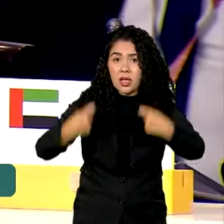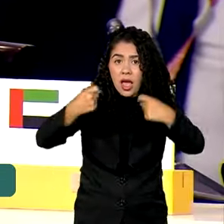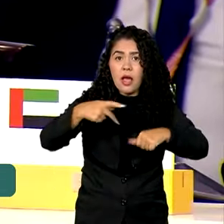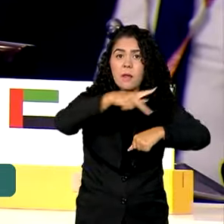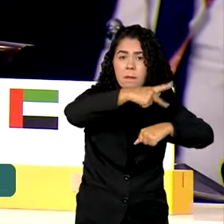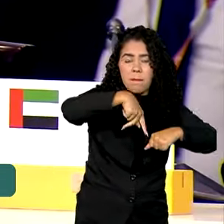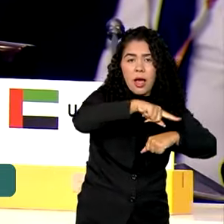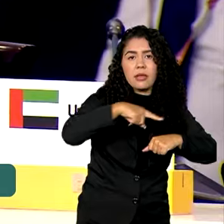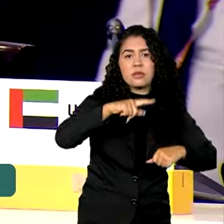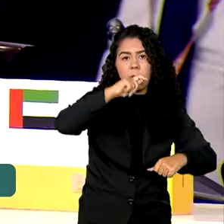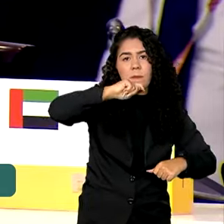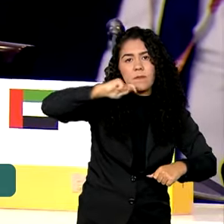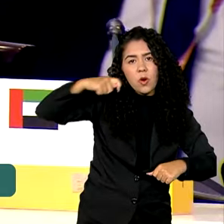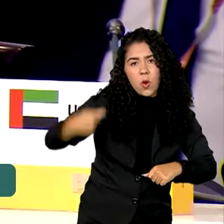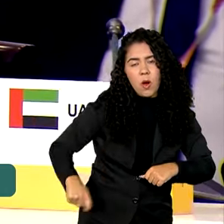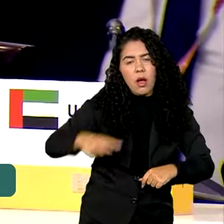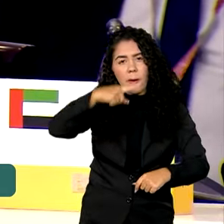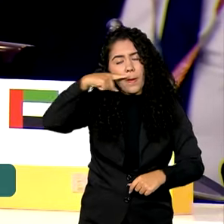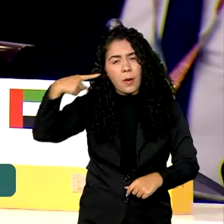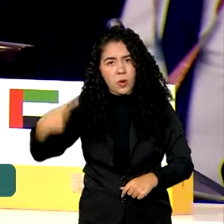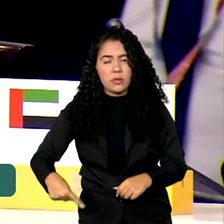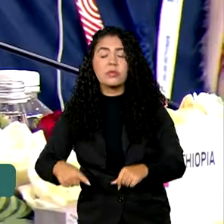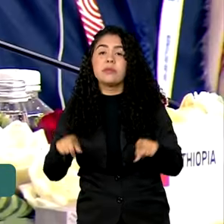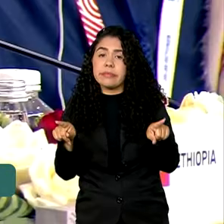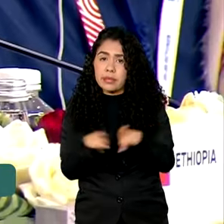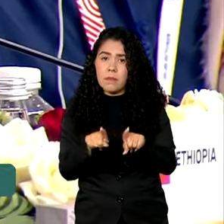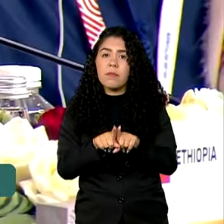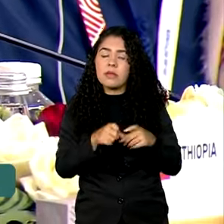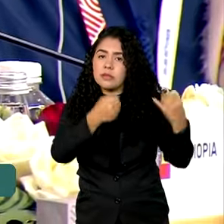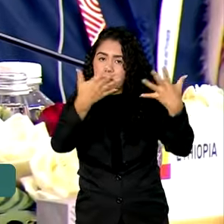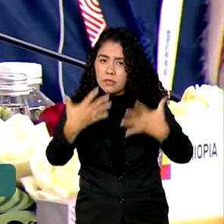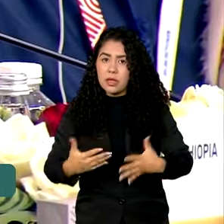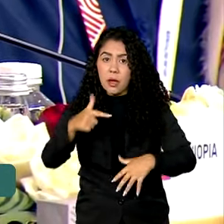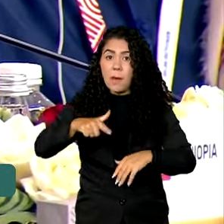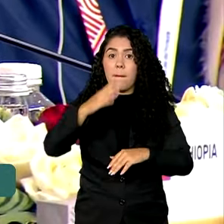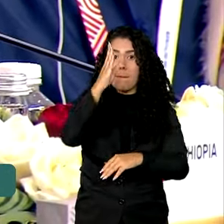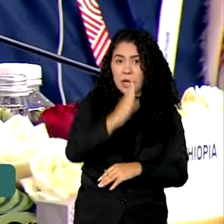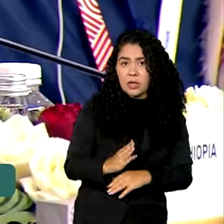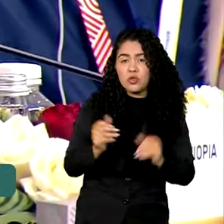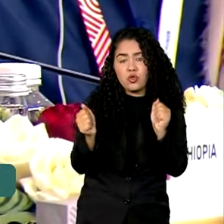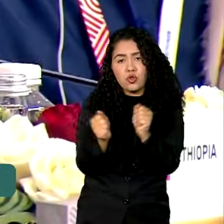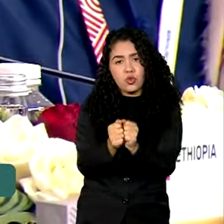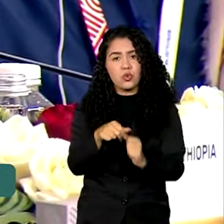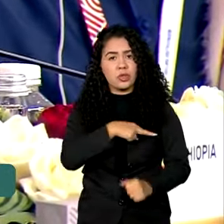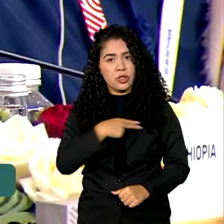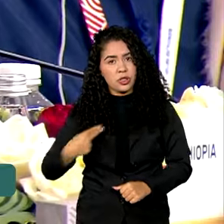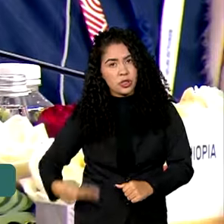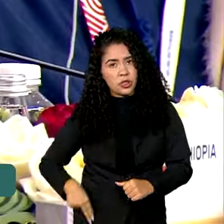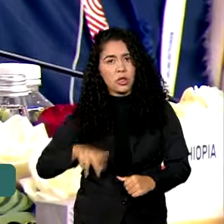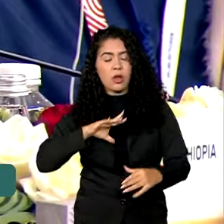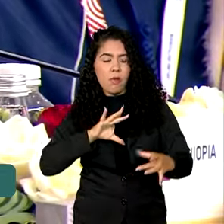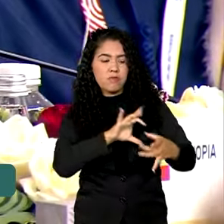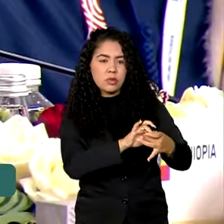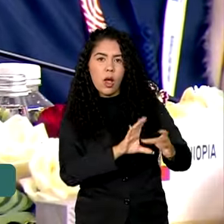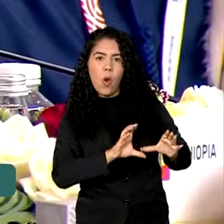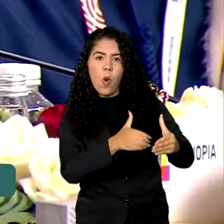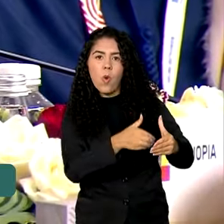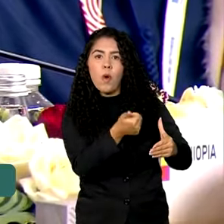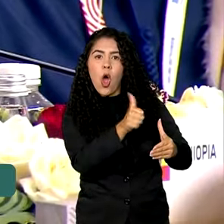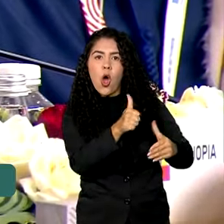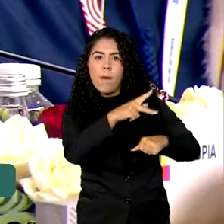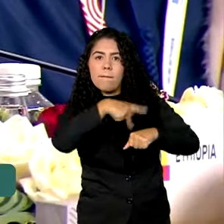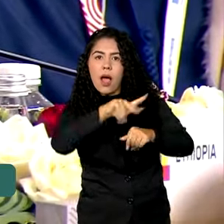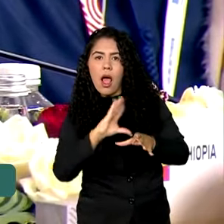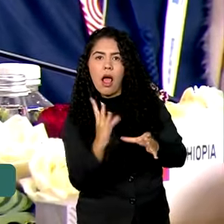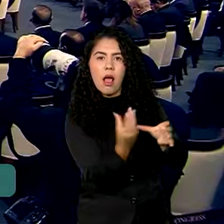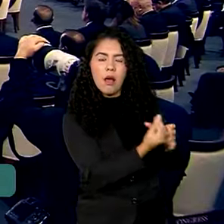e Ucrânia e ressaltou que o Brasil e a China, junto com outros 11 países, formaram um grupo para dialogar com